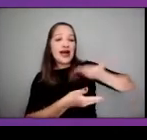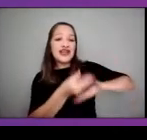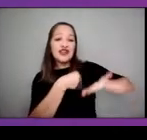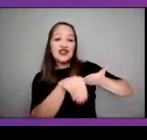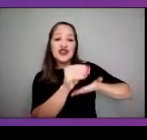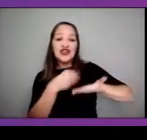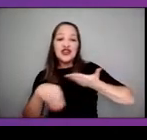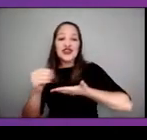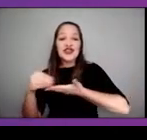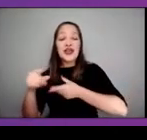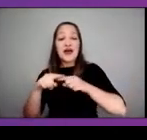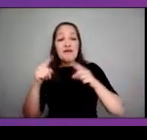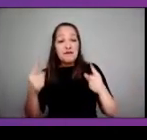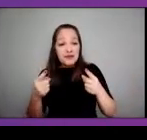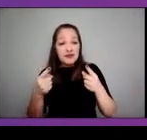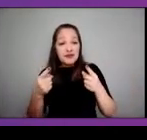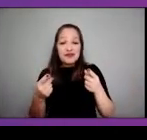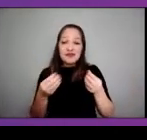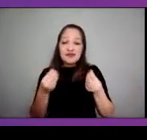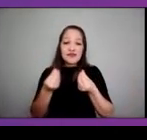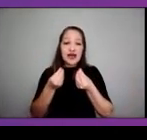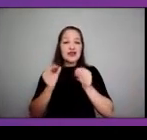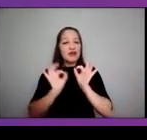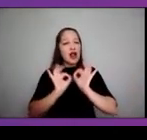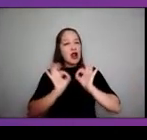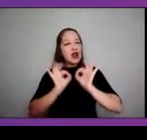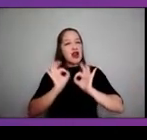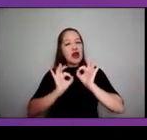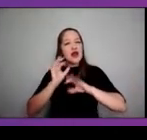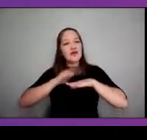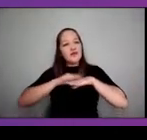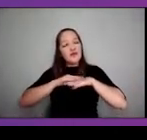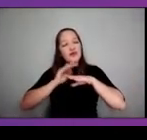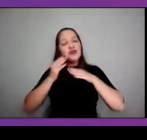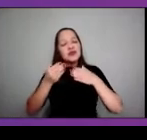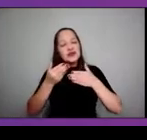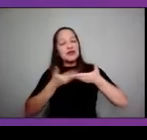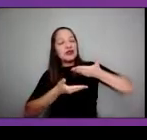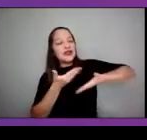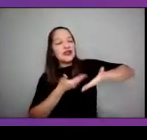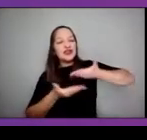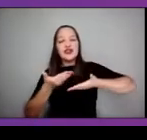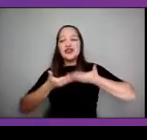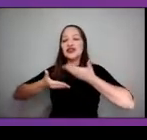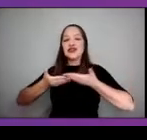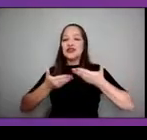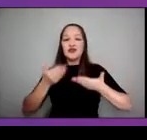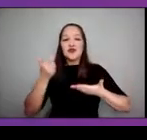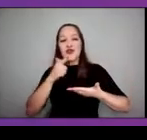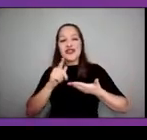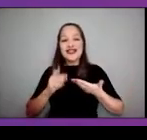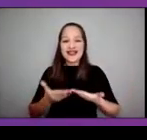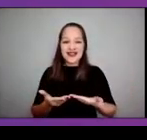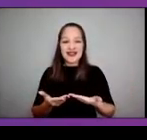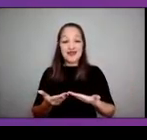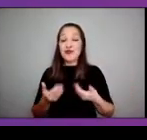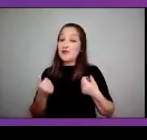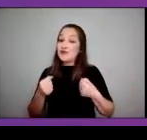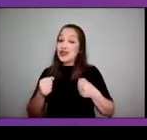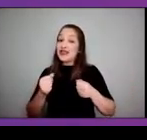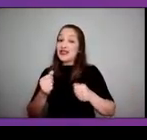deu um sentido de construção mais elaborada com essas imagens para ser entradinha para você trocar esse e tal que talvez seja a ouvir